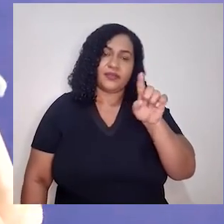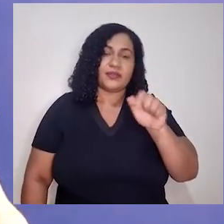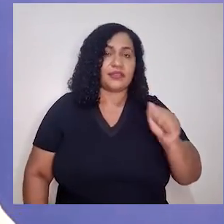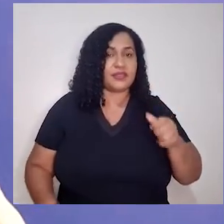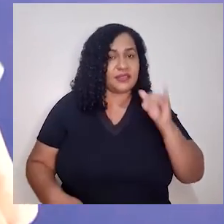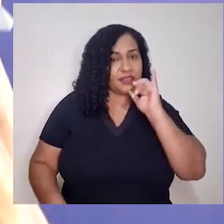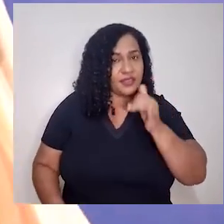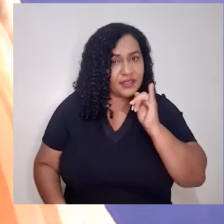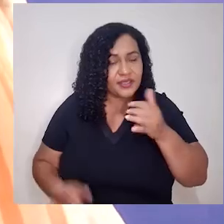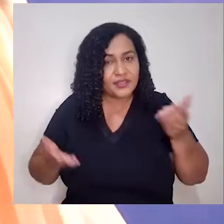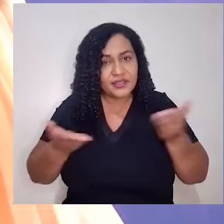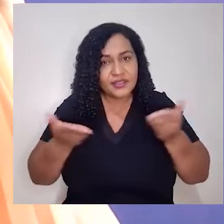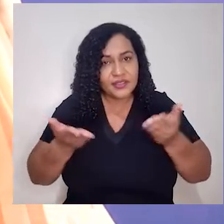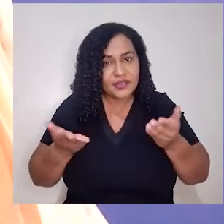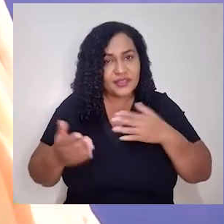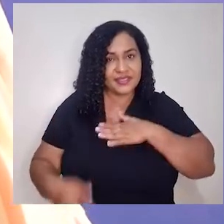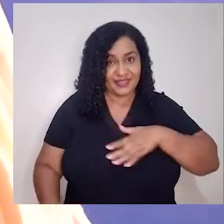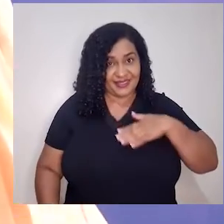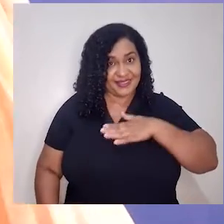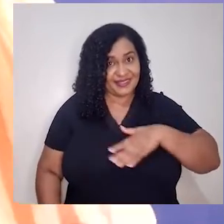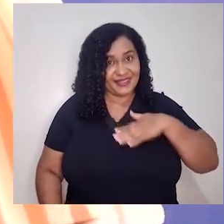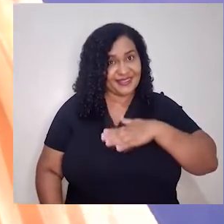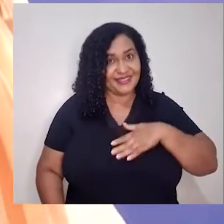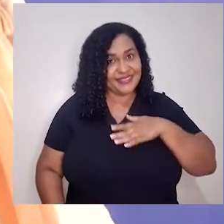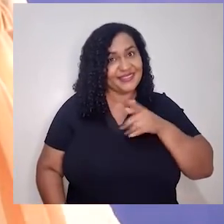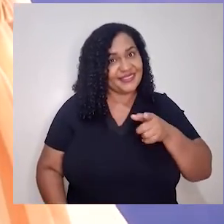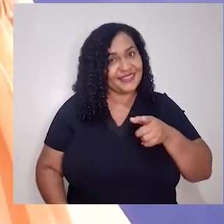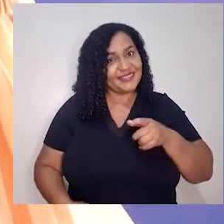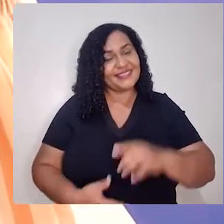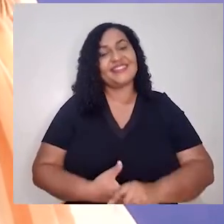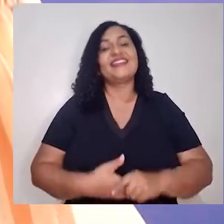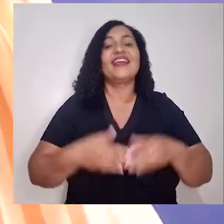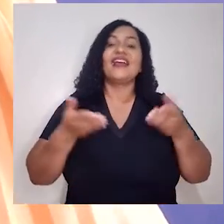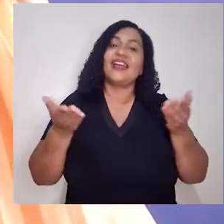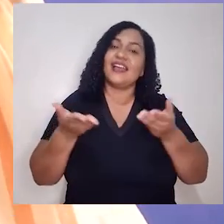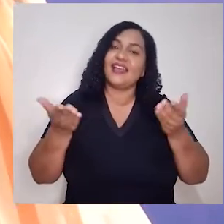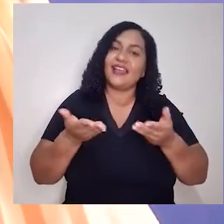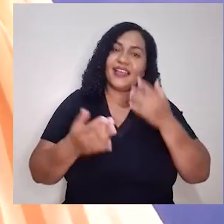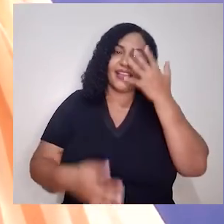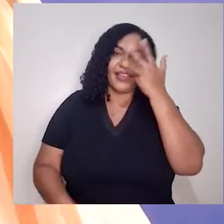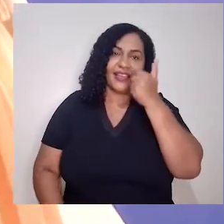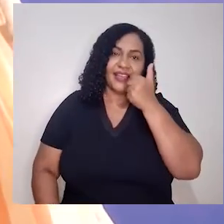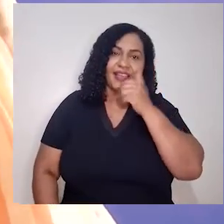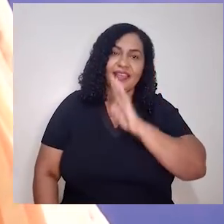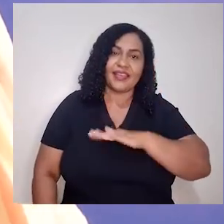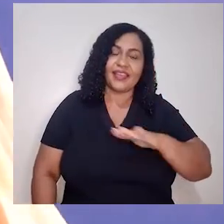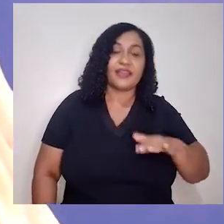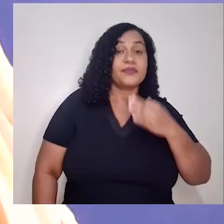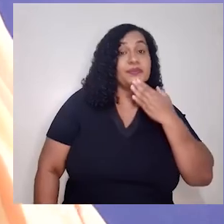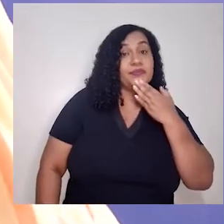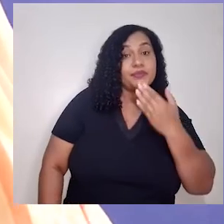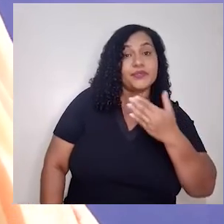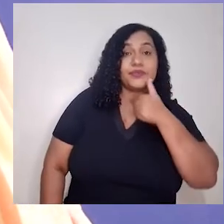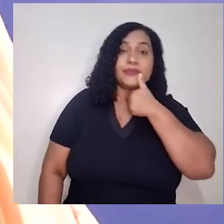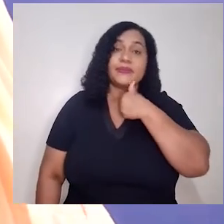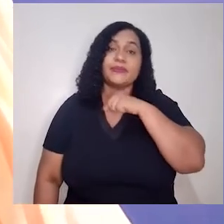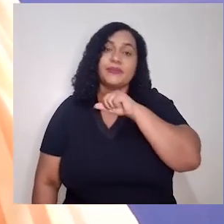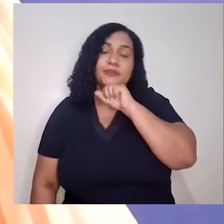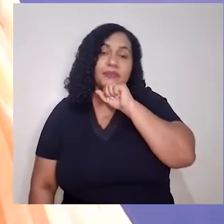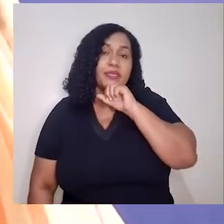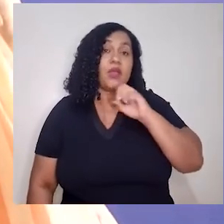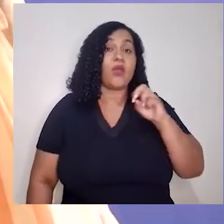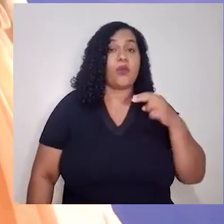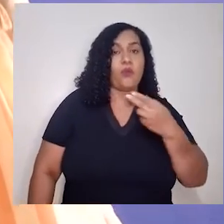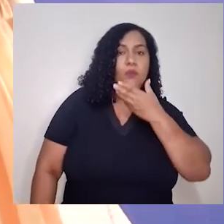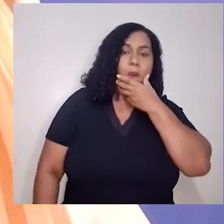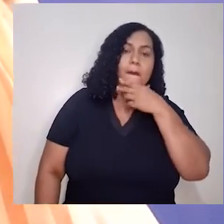Essa foi a nossa historinha de hoje. Quem gostou? Então, agora, crianças, vocês vão pedir para